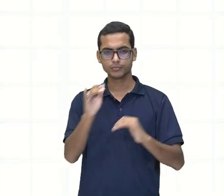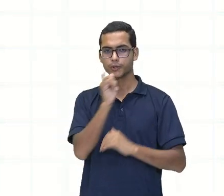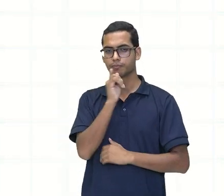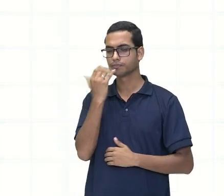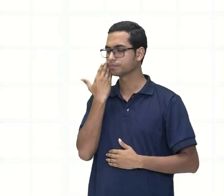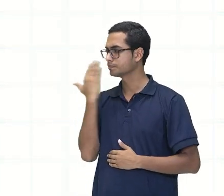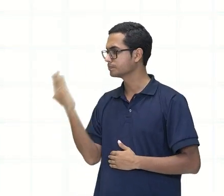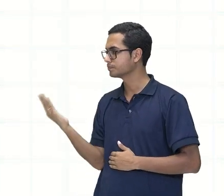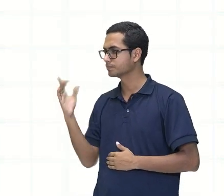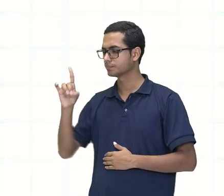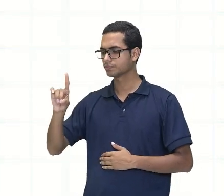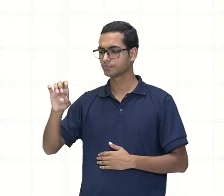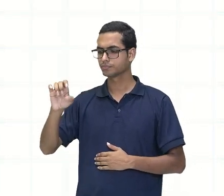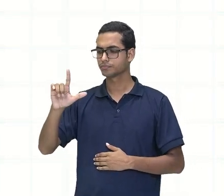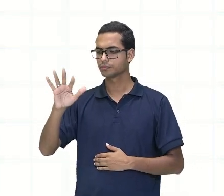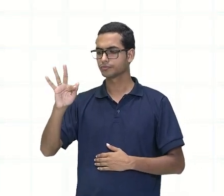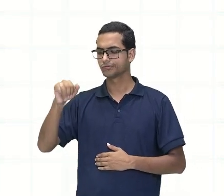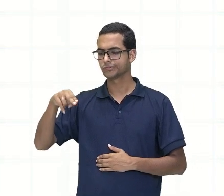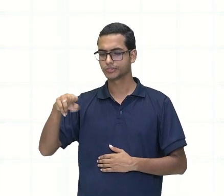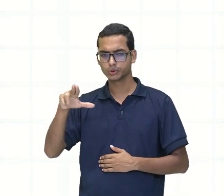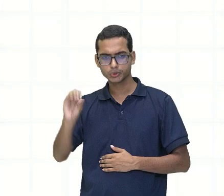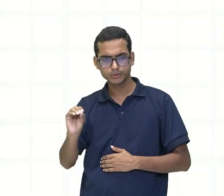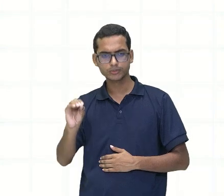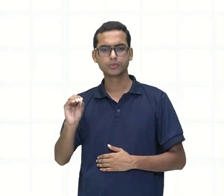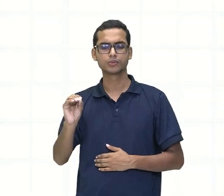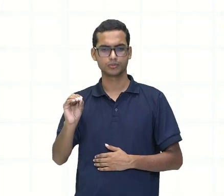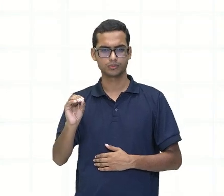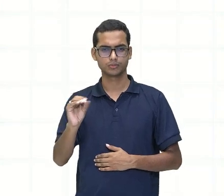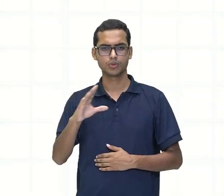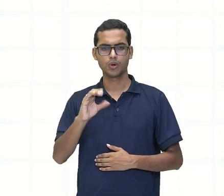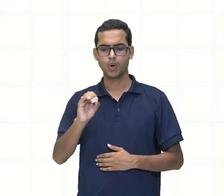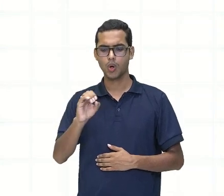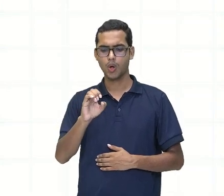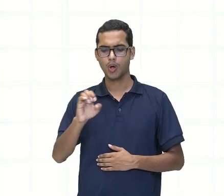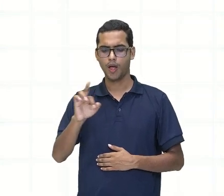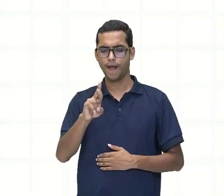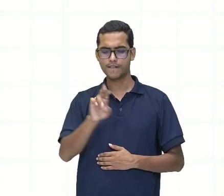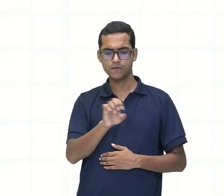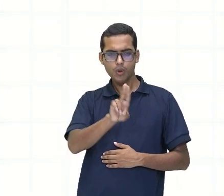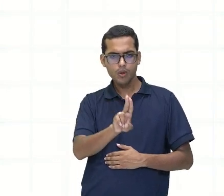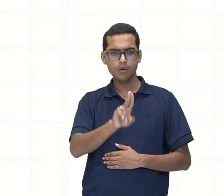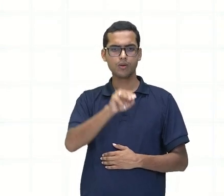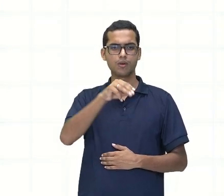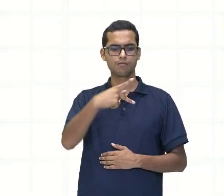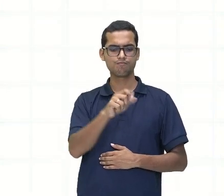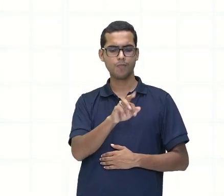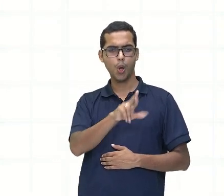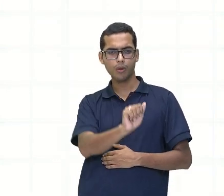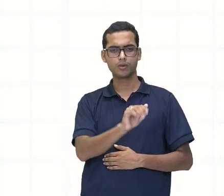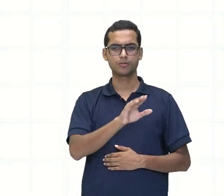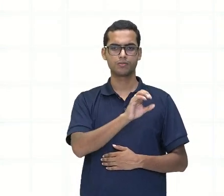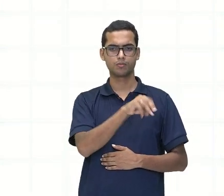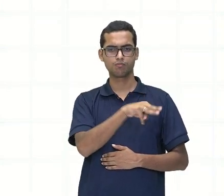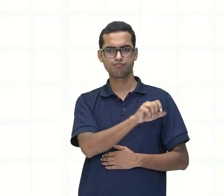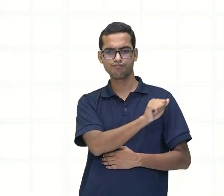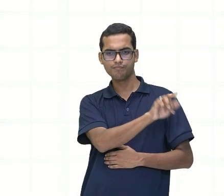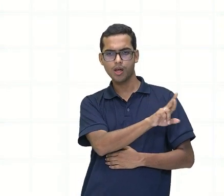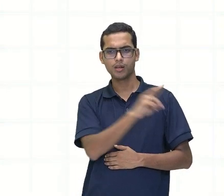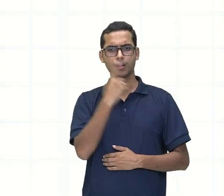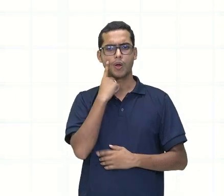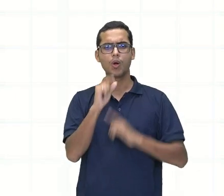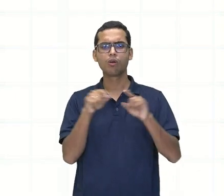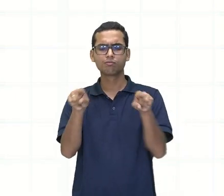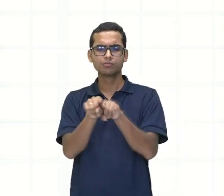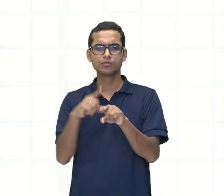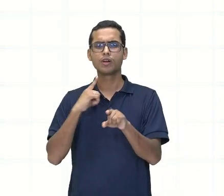mar, certo? Vamos identificar primeiro o sujeito para depois sabermos quem é o predicado. Então, quem correu